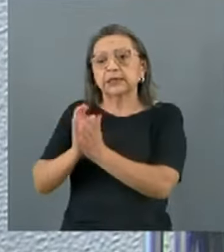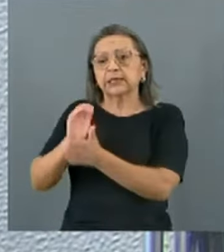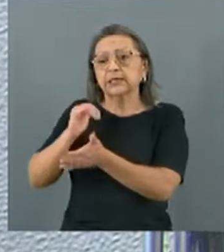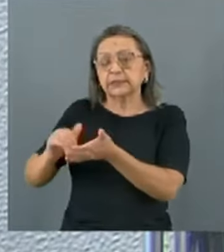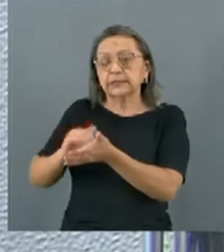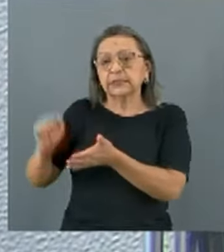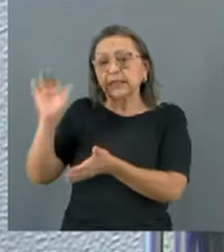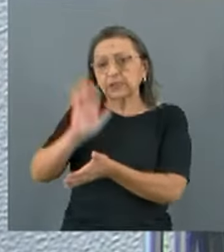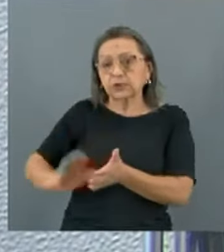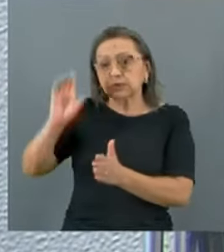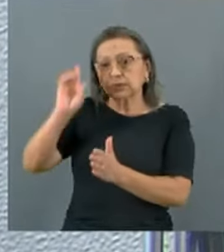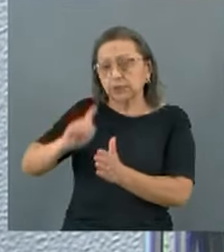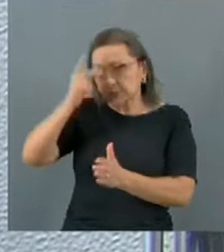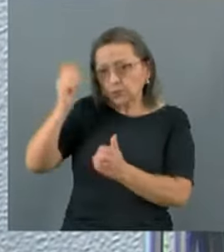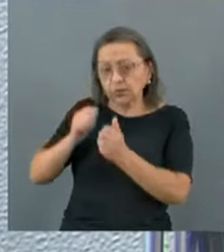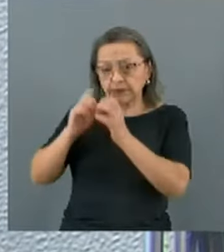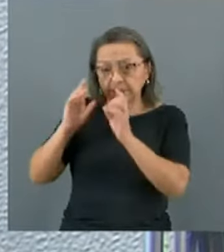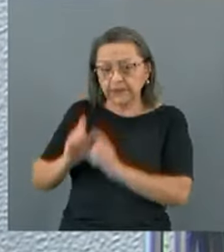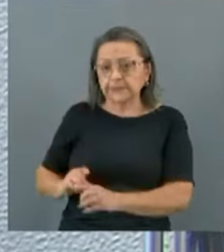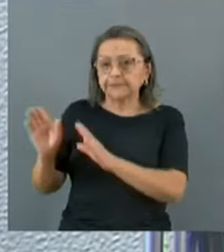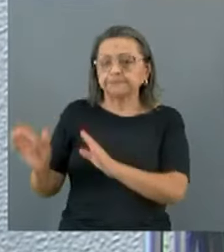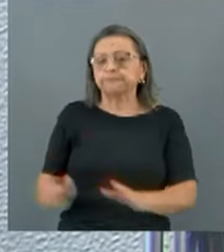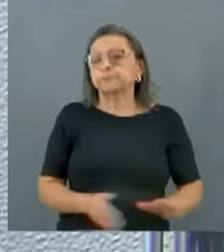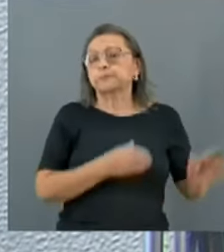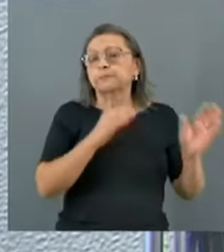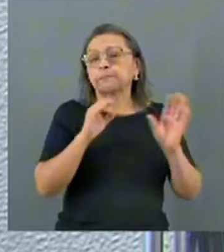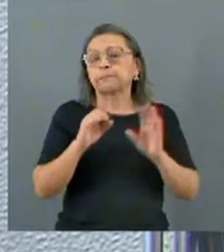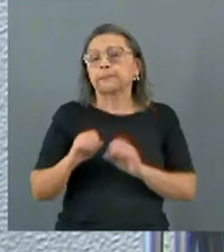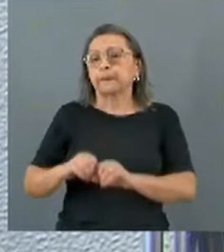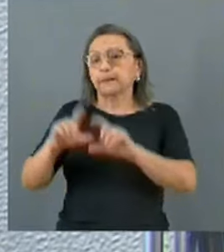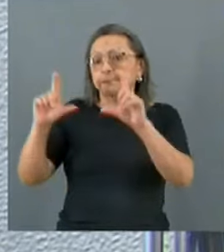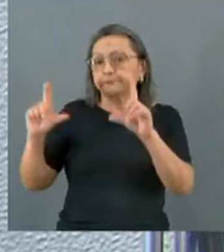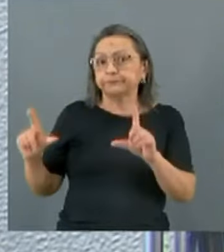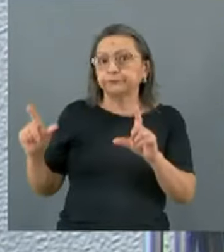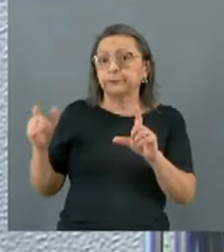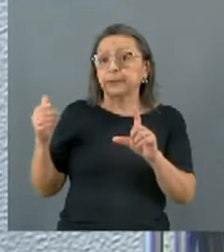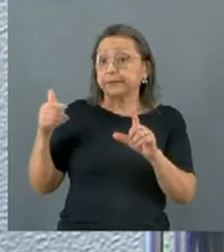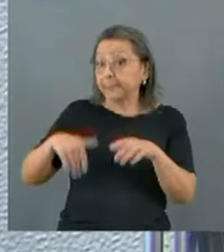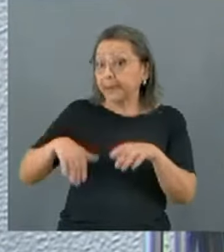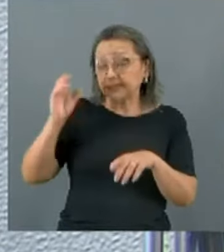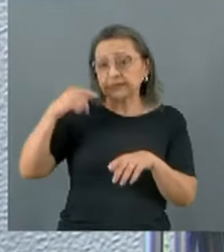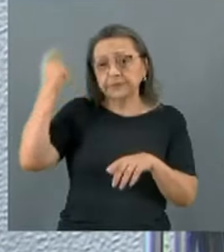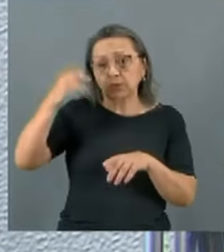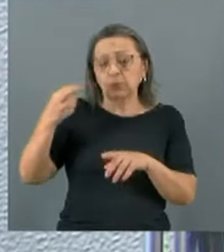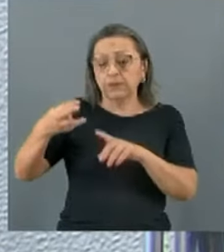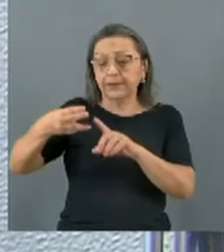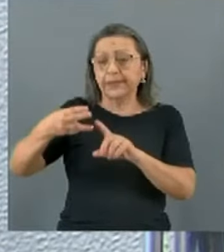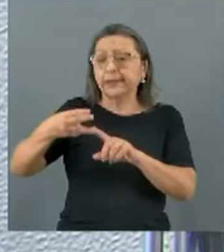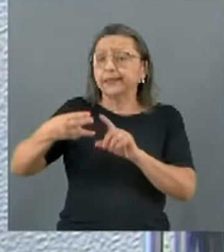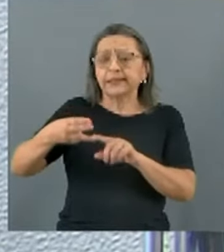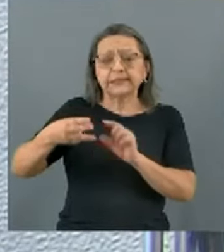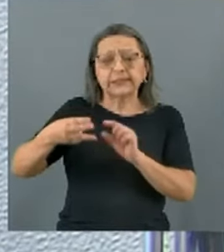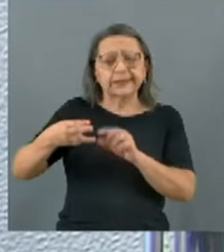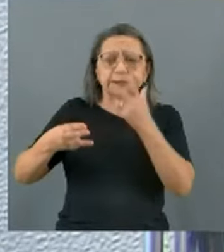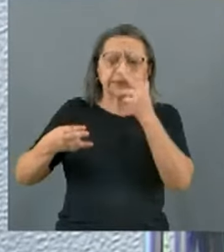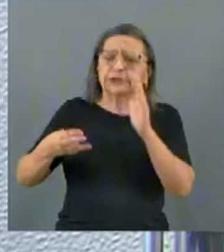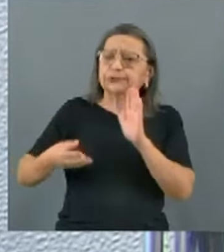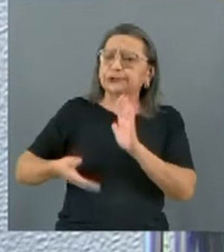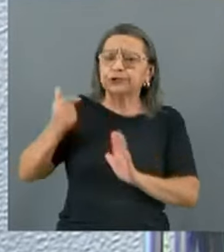das Pessoas com Deficiência. O próximo slide, por favor, que é o que mais me preocupa e é o que retira o direito